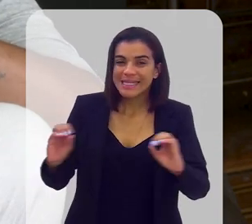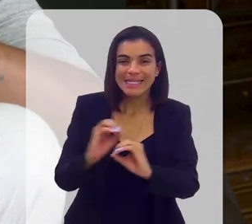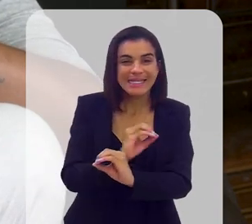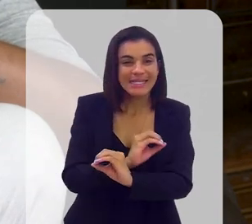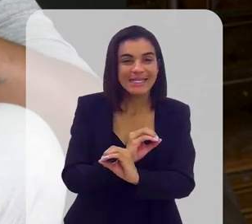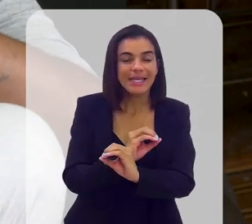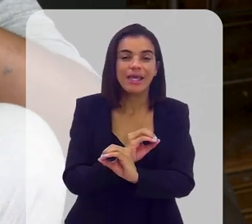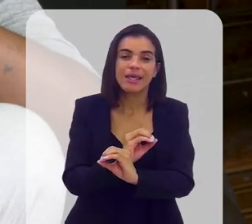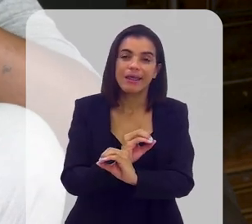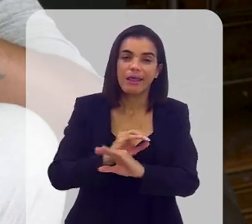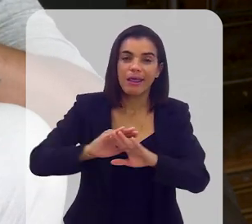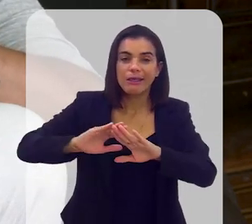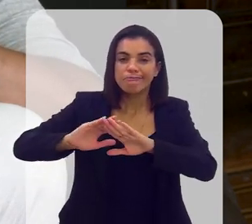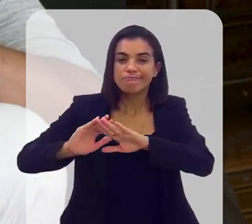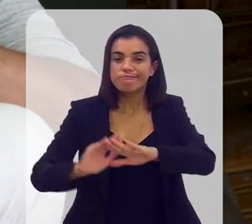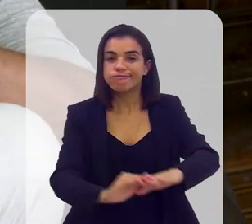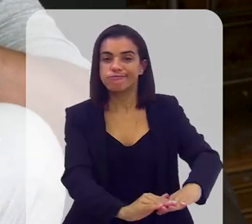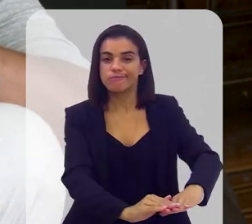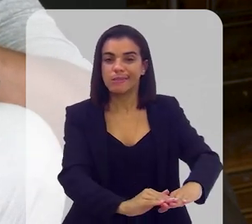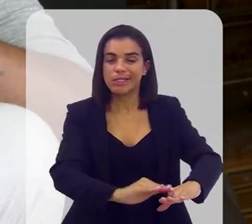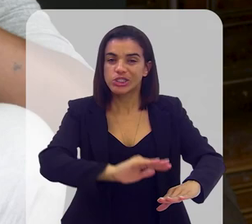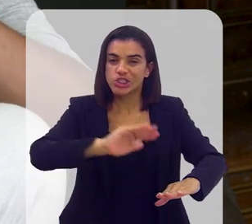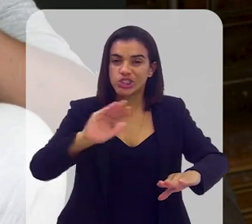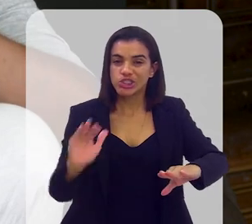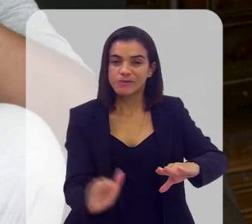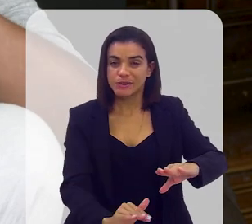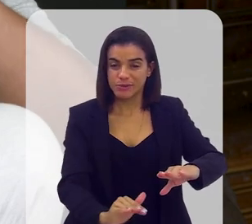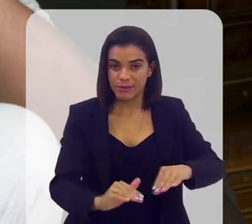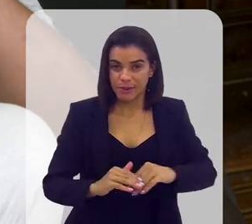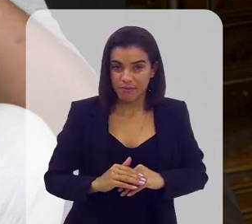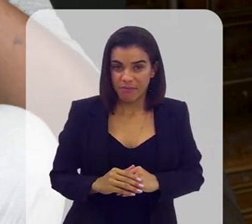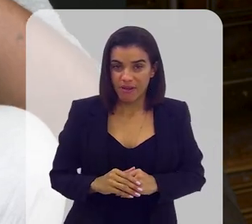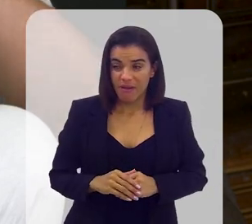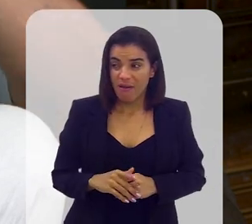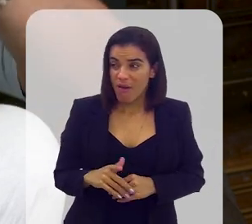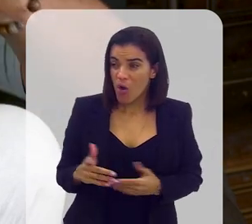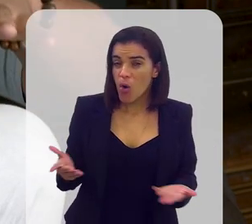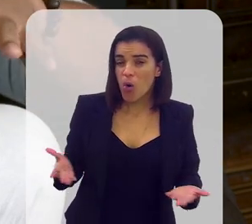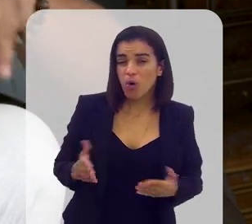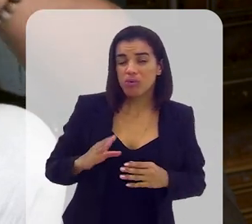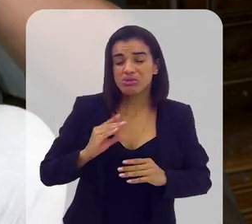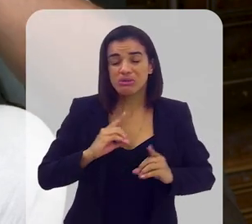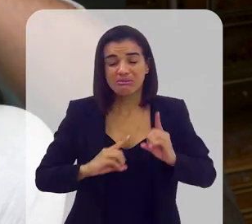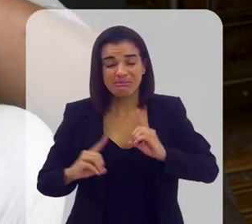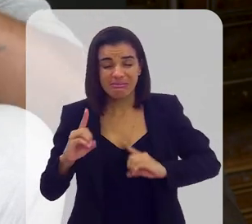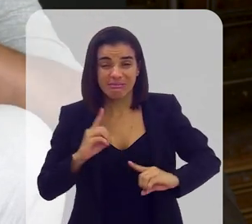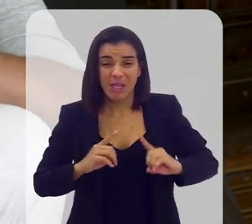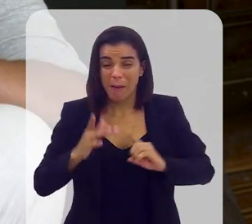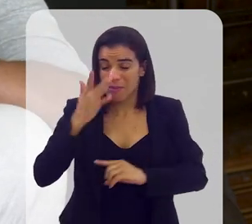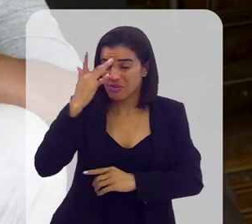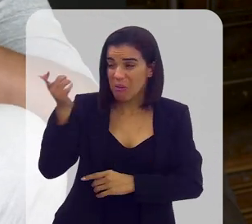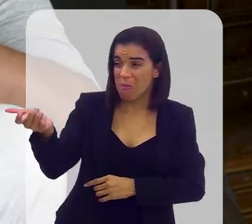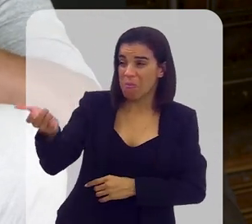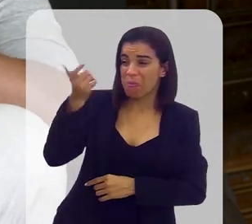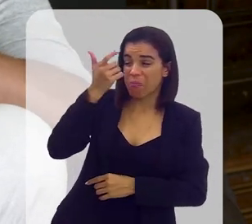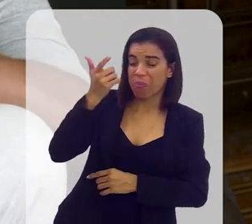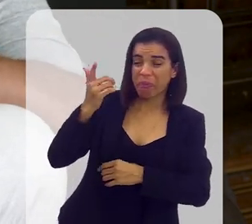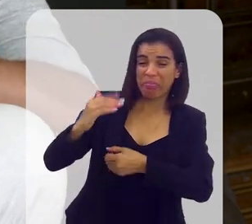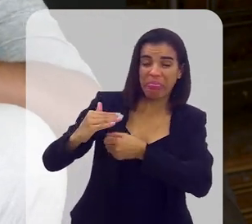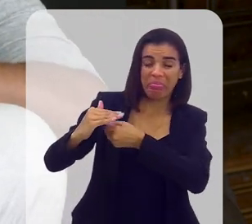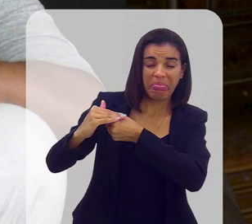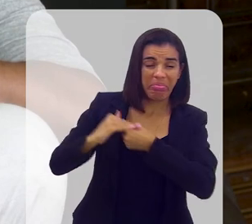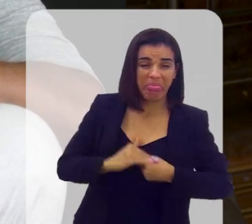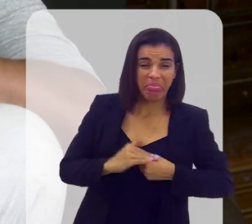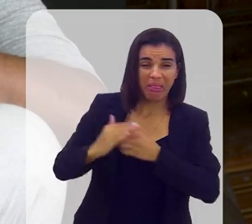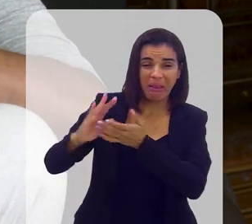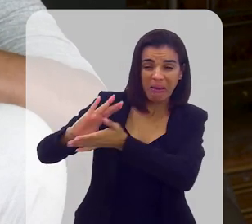ninguém possa te diminuir, sabe? Não entre nesse papo de, poxa, agora eu estou deprê porque o cara chegou e mandou para mim uma real e não